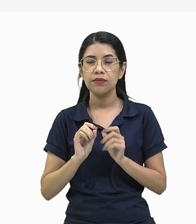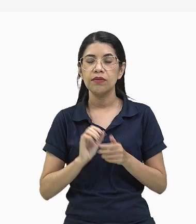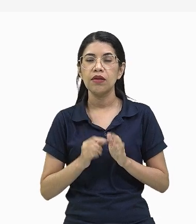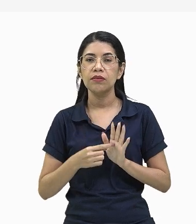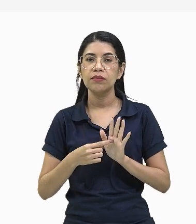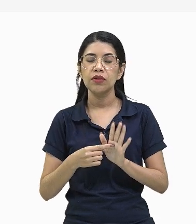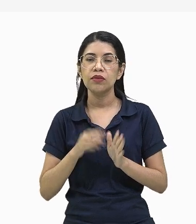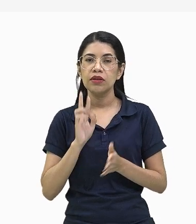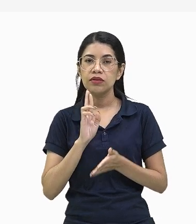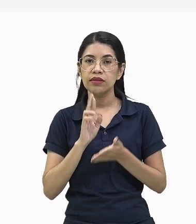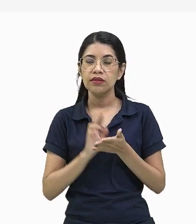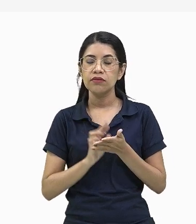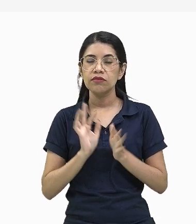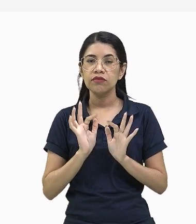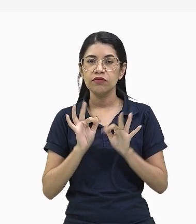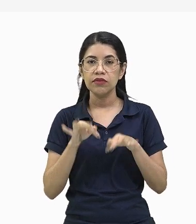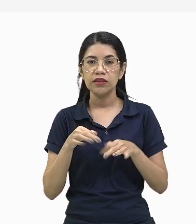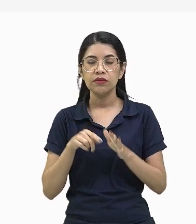o resultado final.